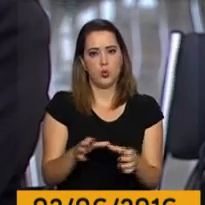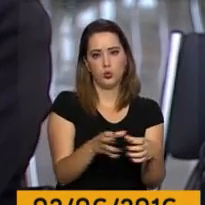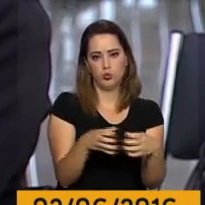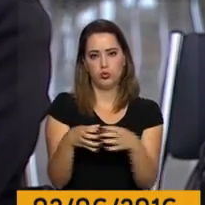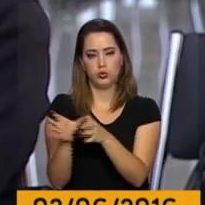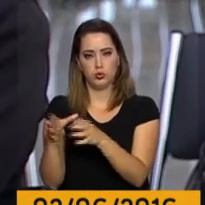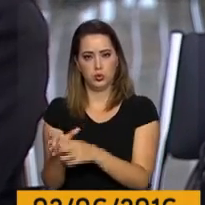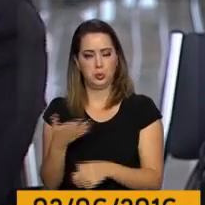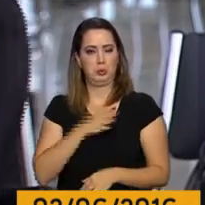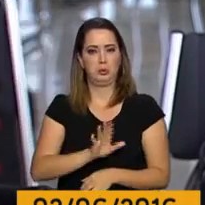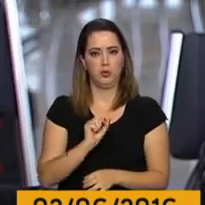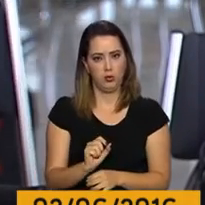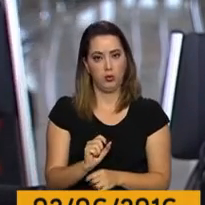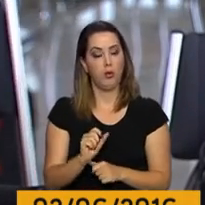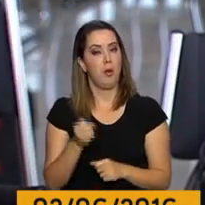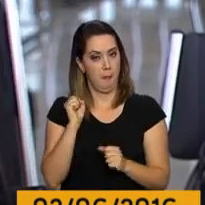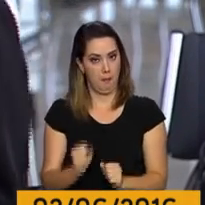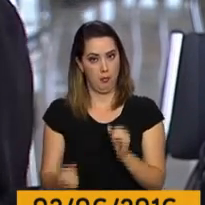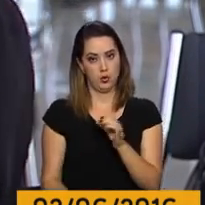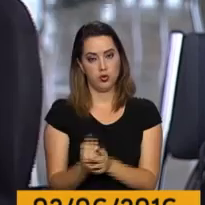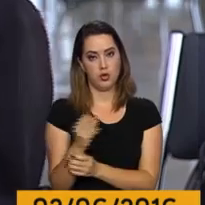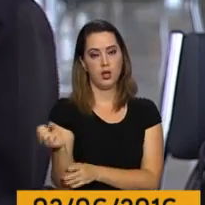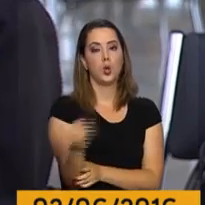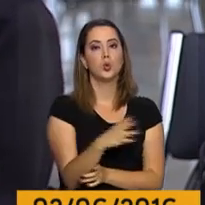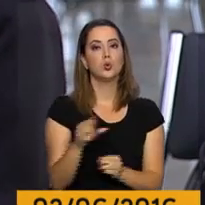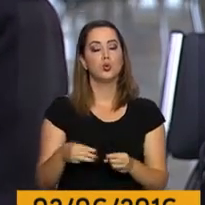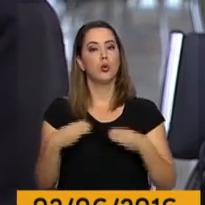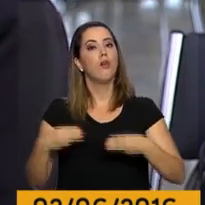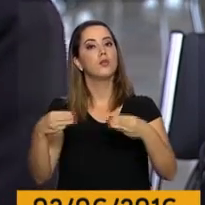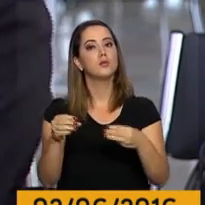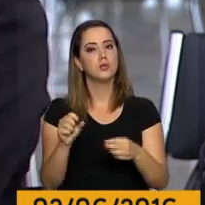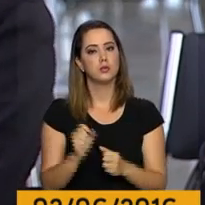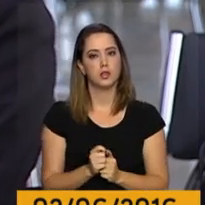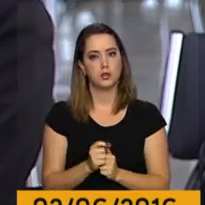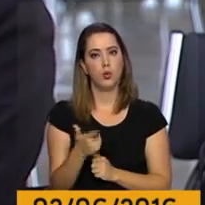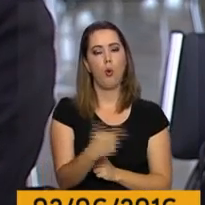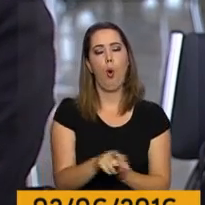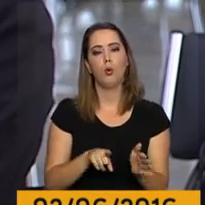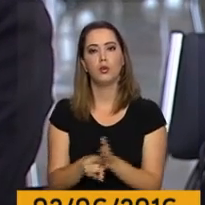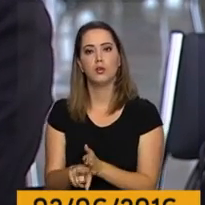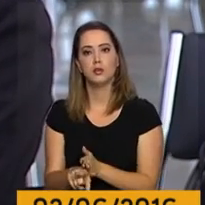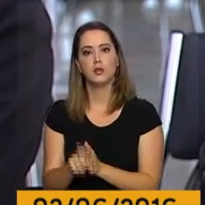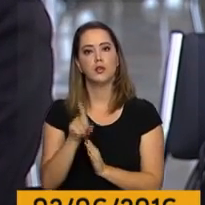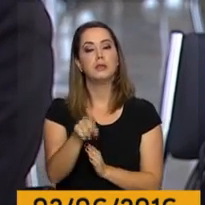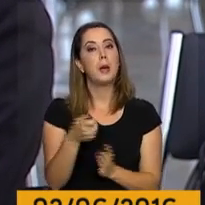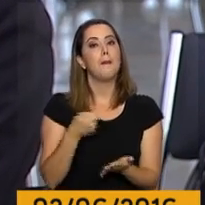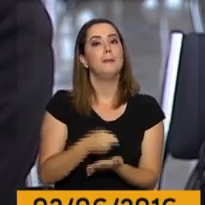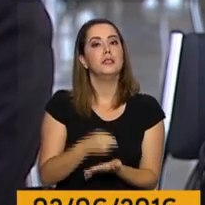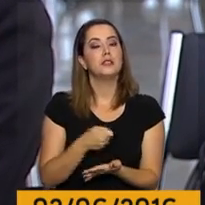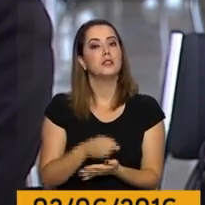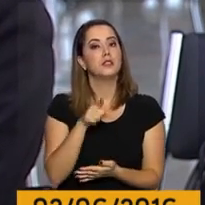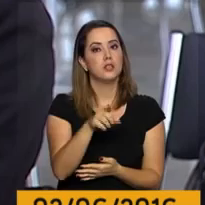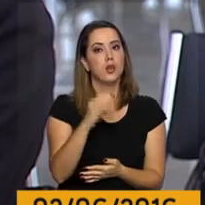e pode recriar, inclusive, ministérios? Existe essa possibilidade? E uma pergunta para o ministro Torquato. Falando em pressão, os servidores da CGU